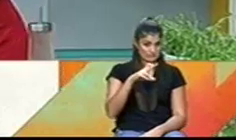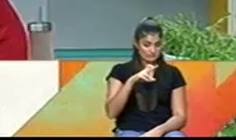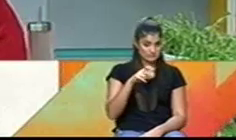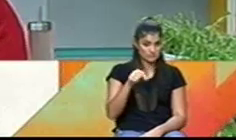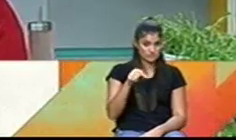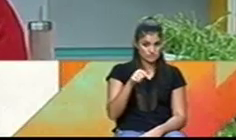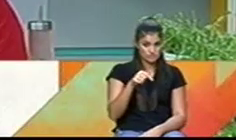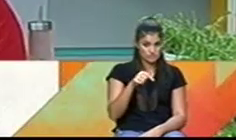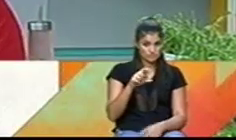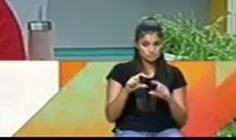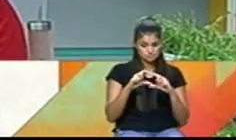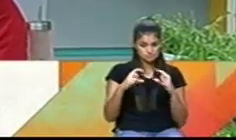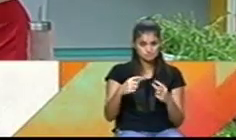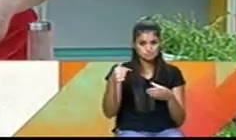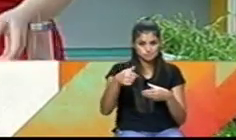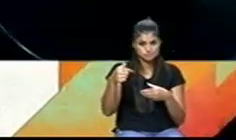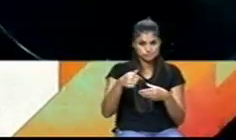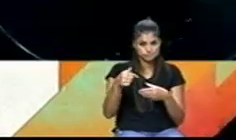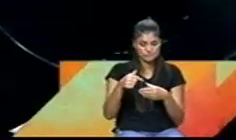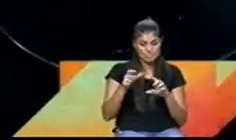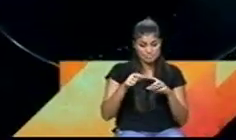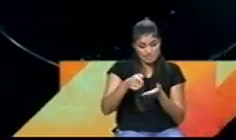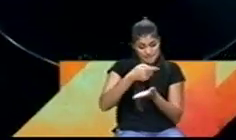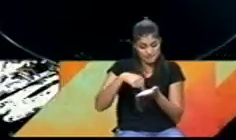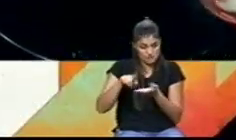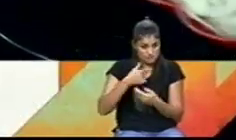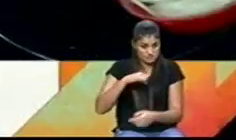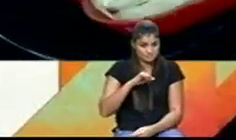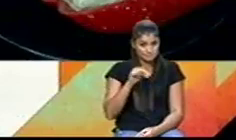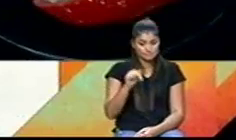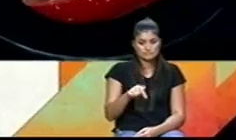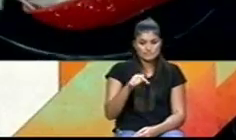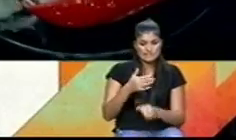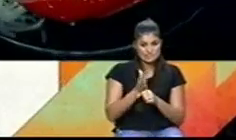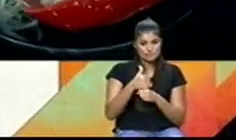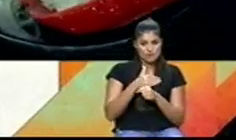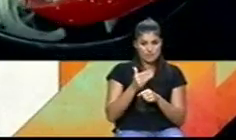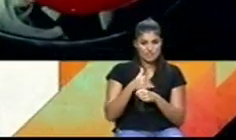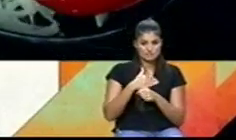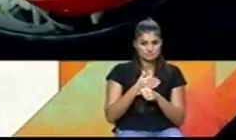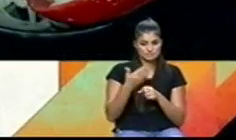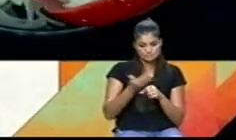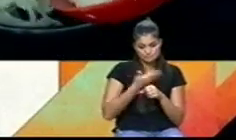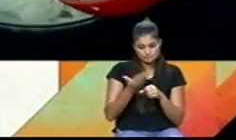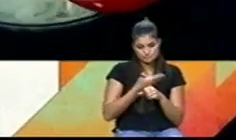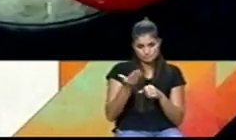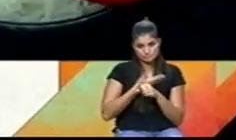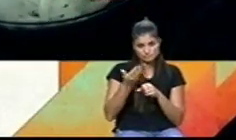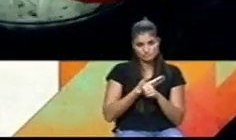no fundo, da nossa tarte. Hoje vou utilizar cebola em meias luas.